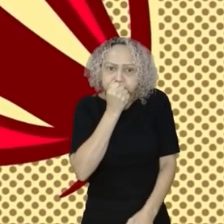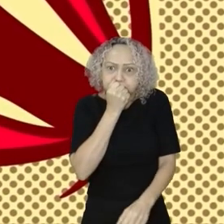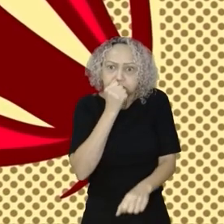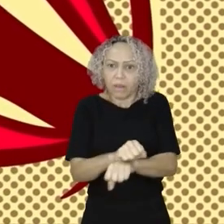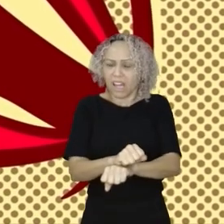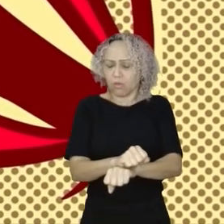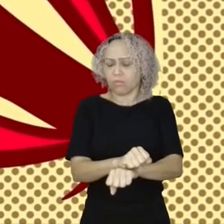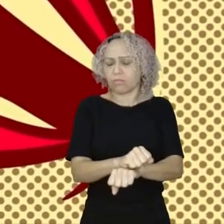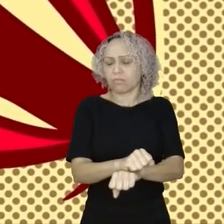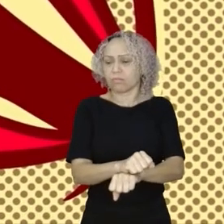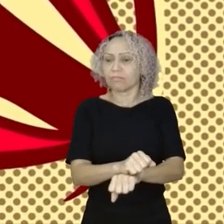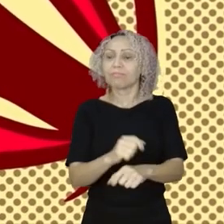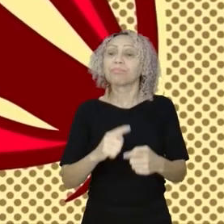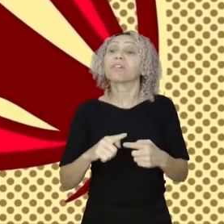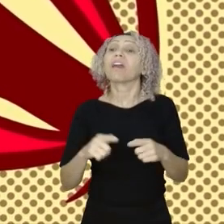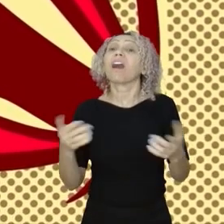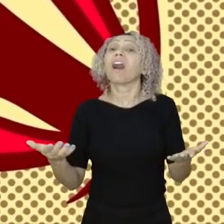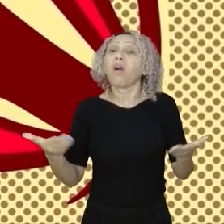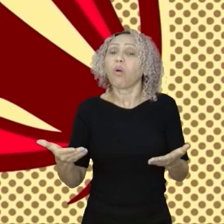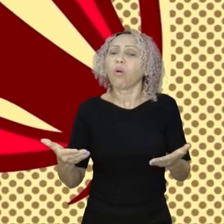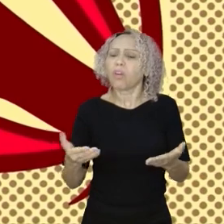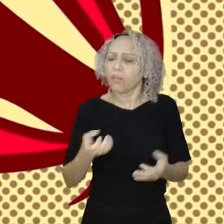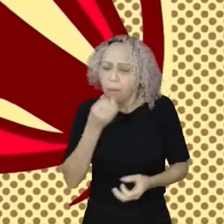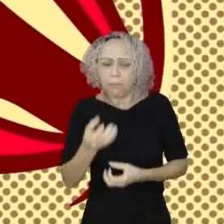agora eu vou falar.